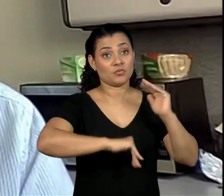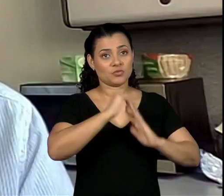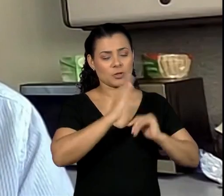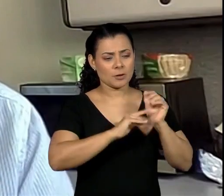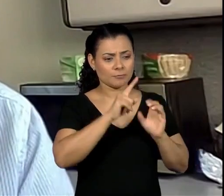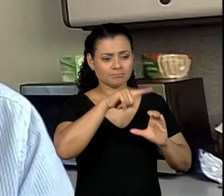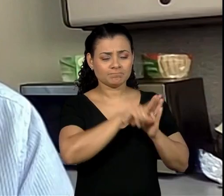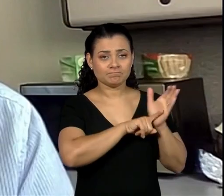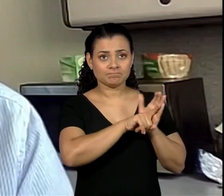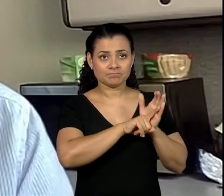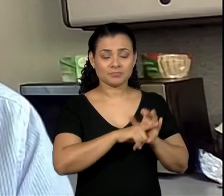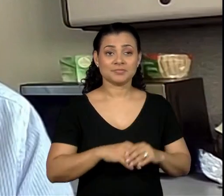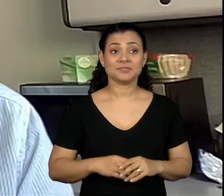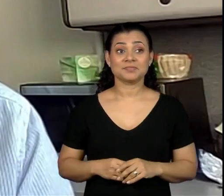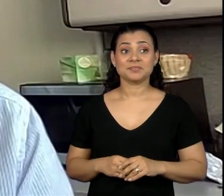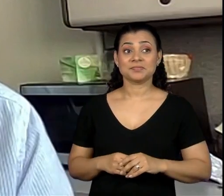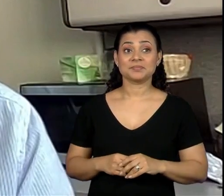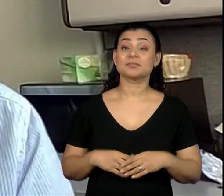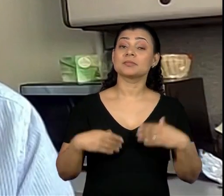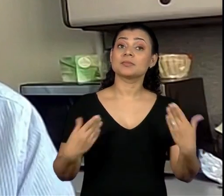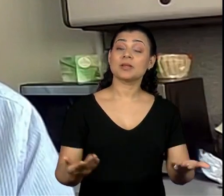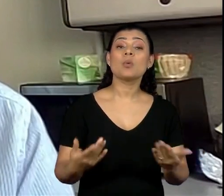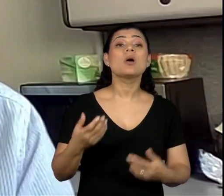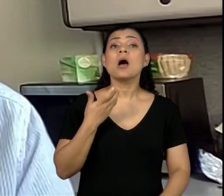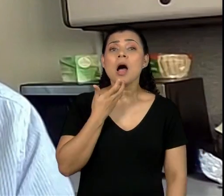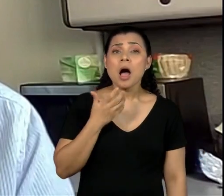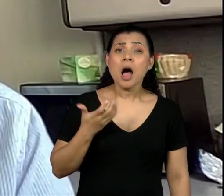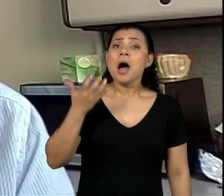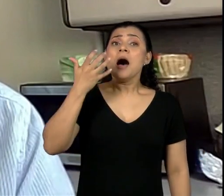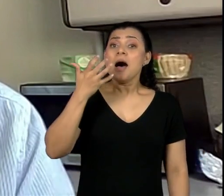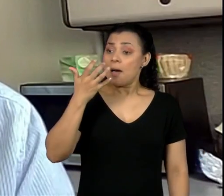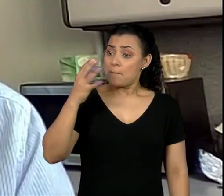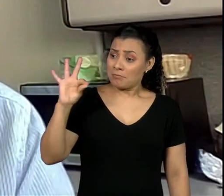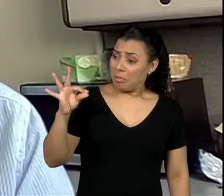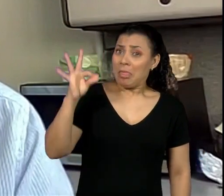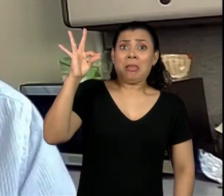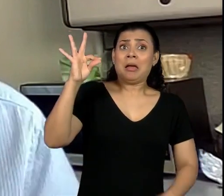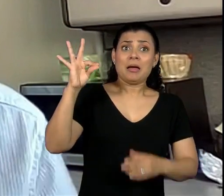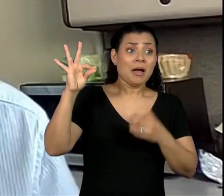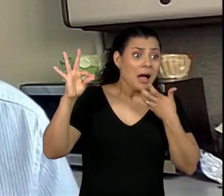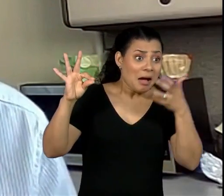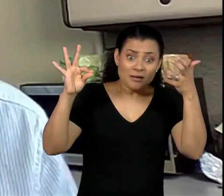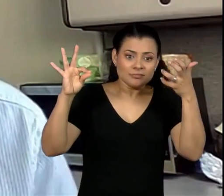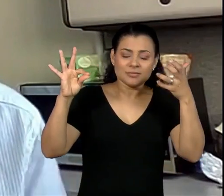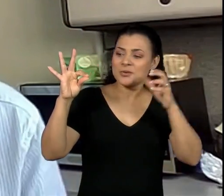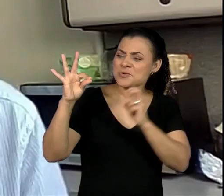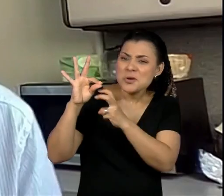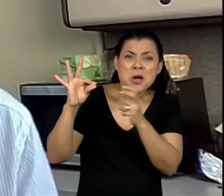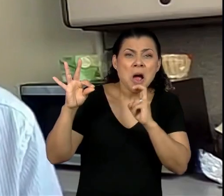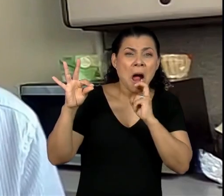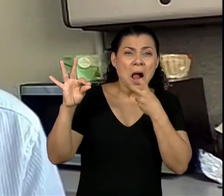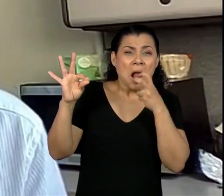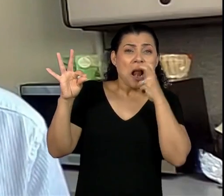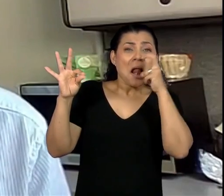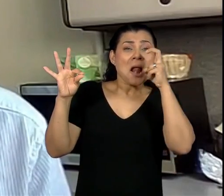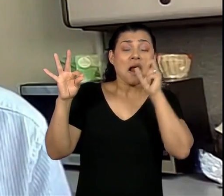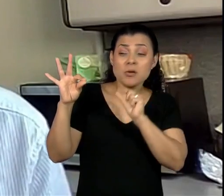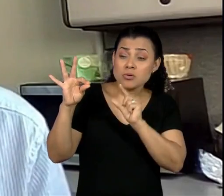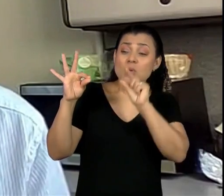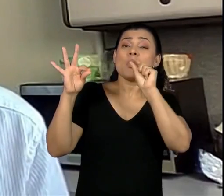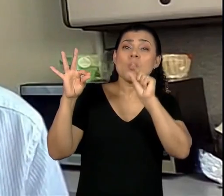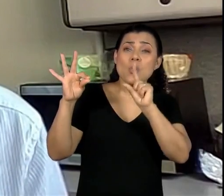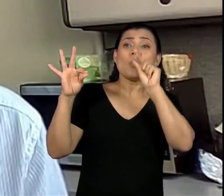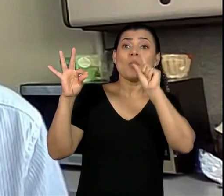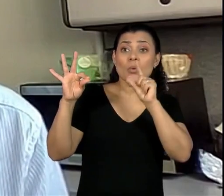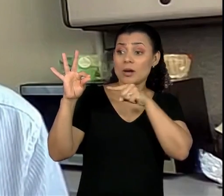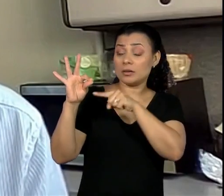O canto dessa espécie de beija-flor é um canto muito acima da faixa de frequência